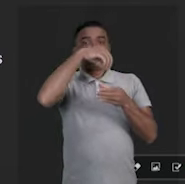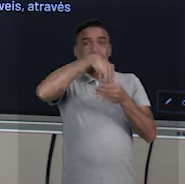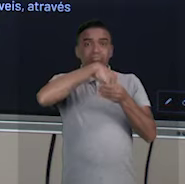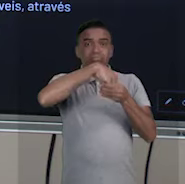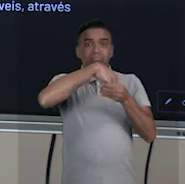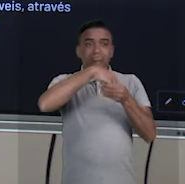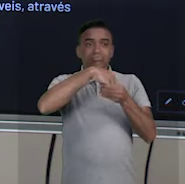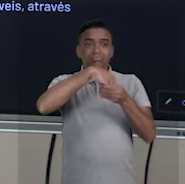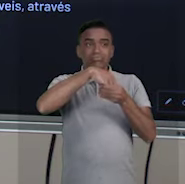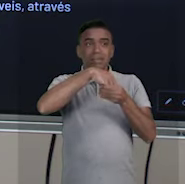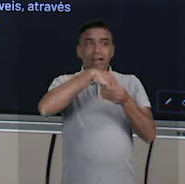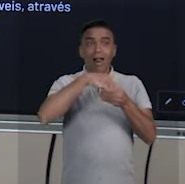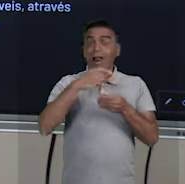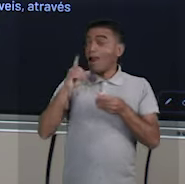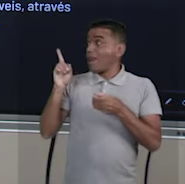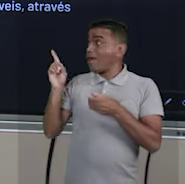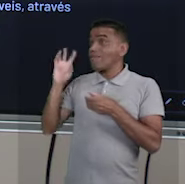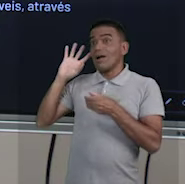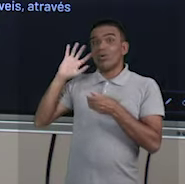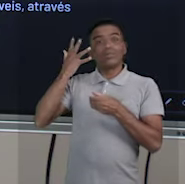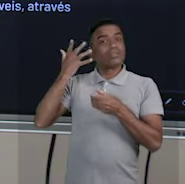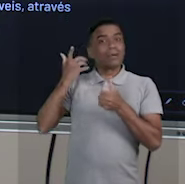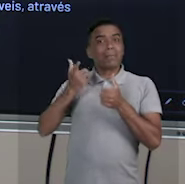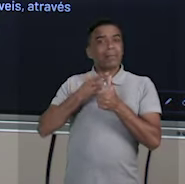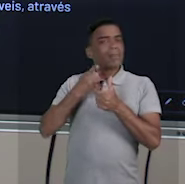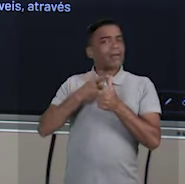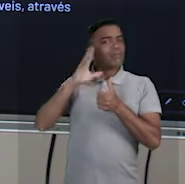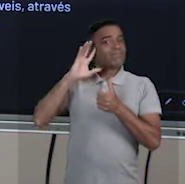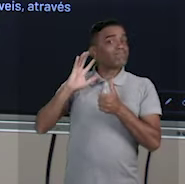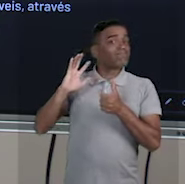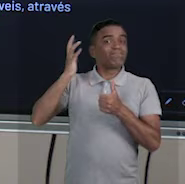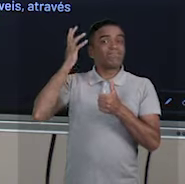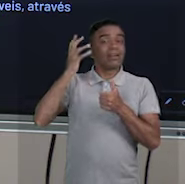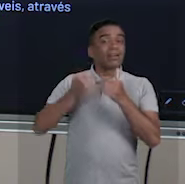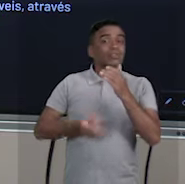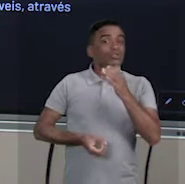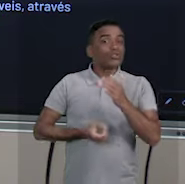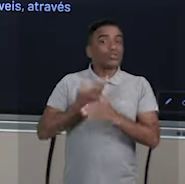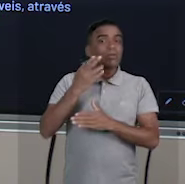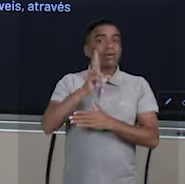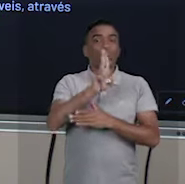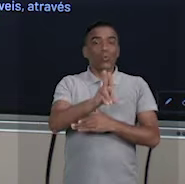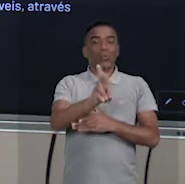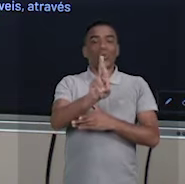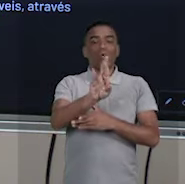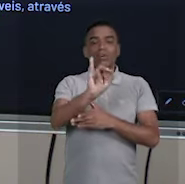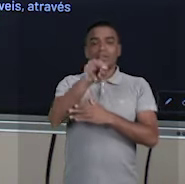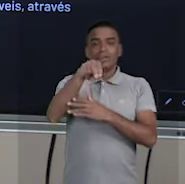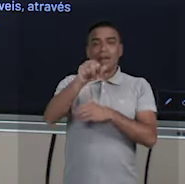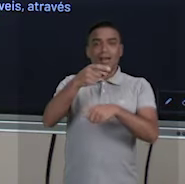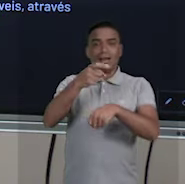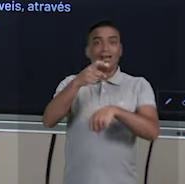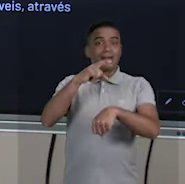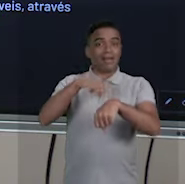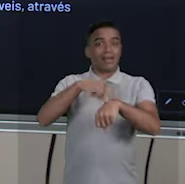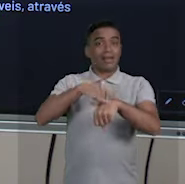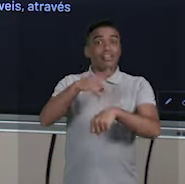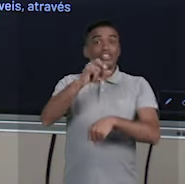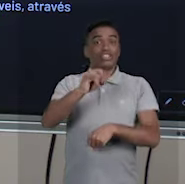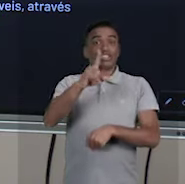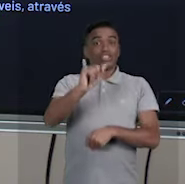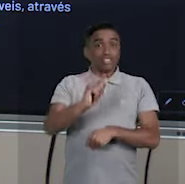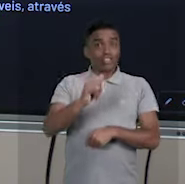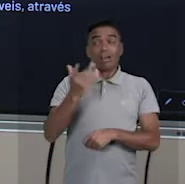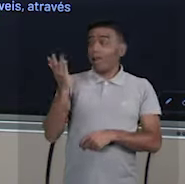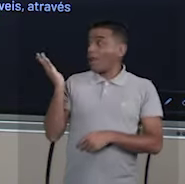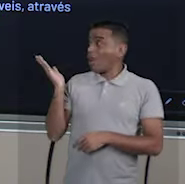nessa região vai ocorrer o primeiro processo para a formação da urina. Qual que é esse primeiro processo? O